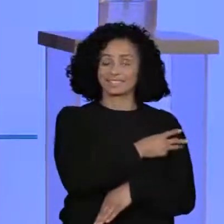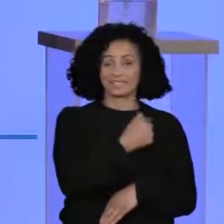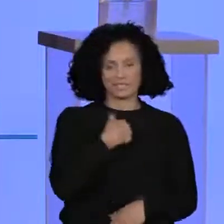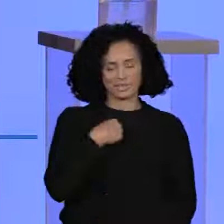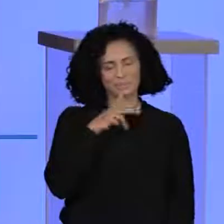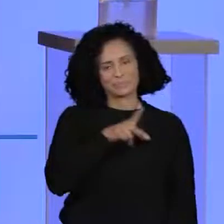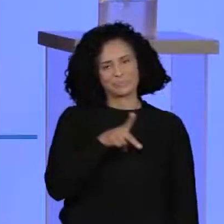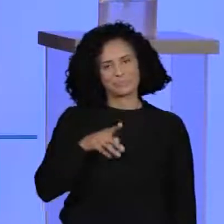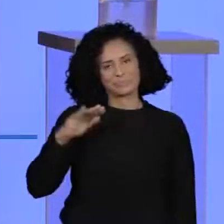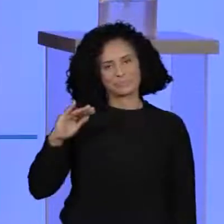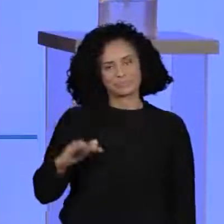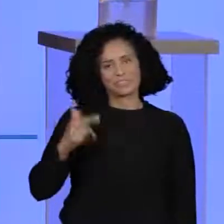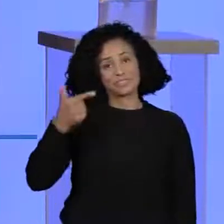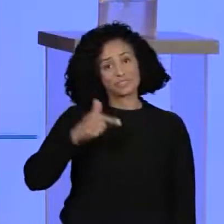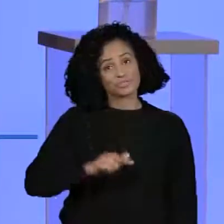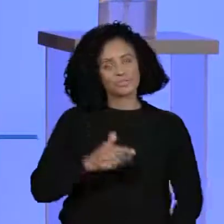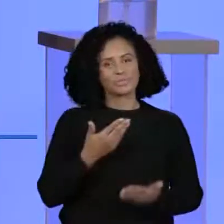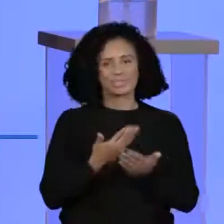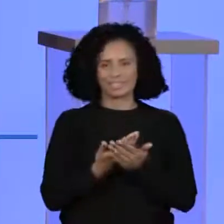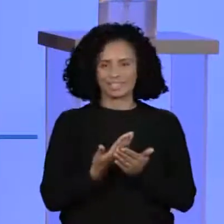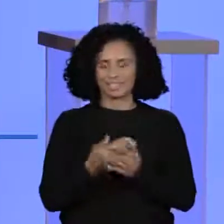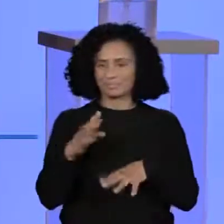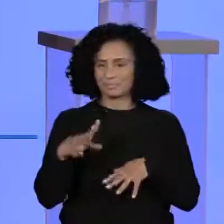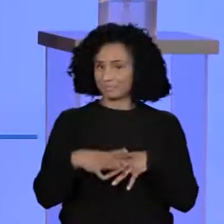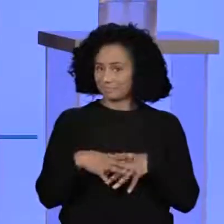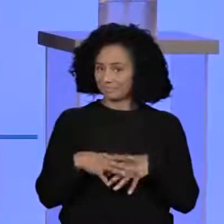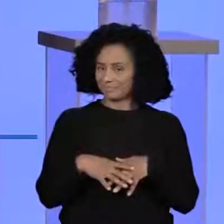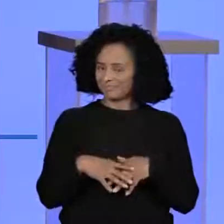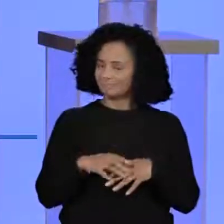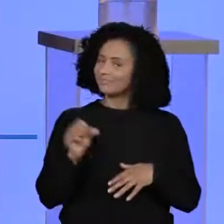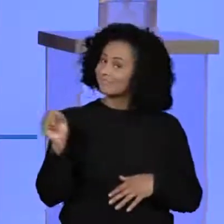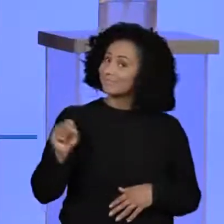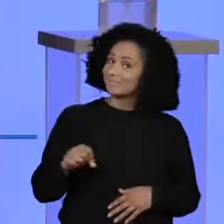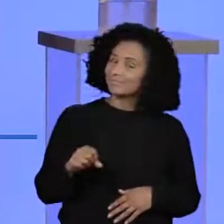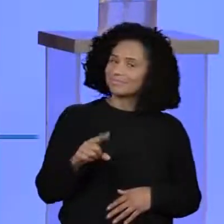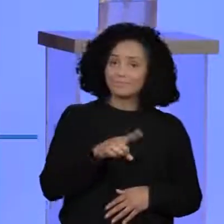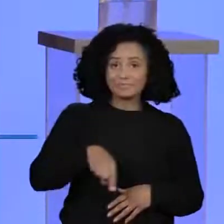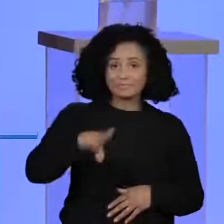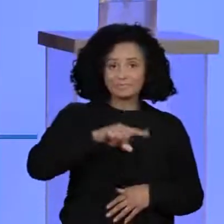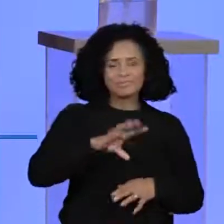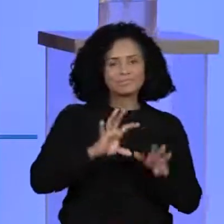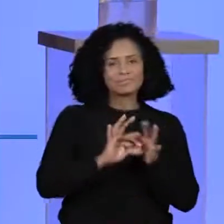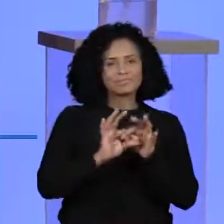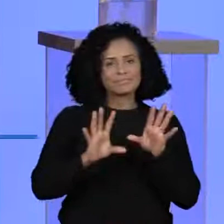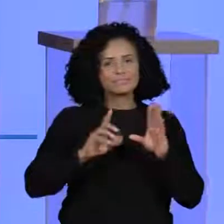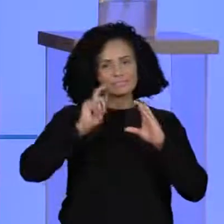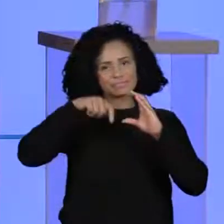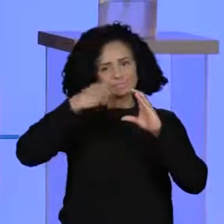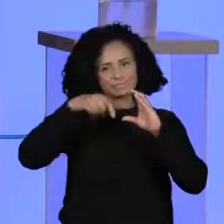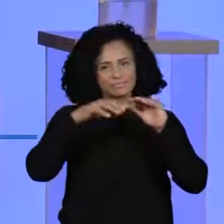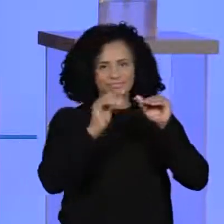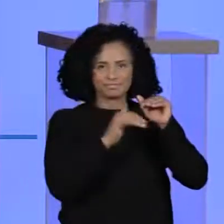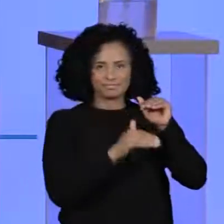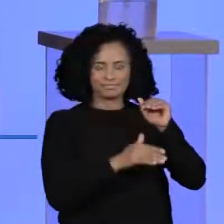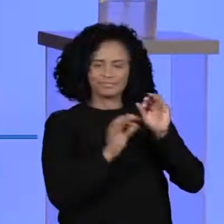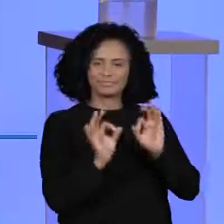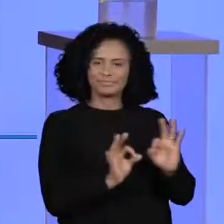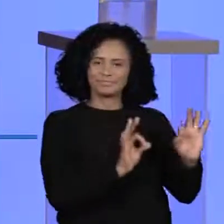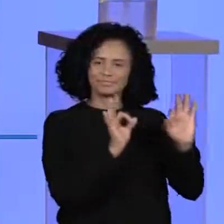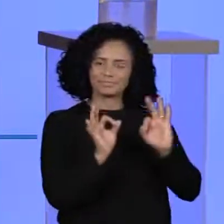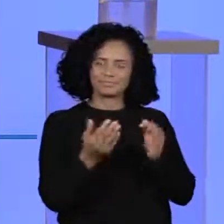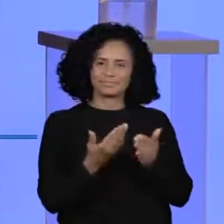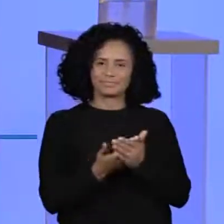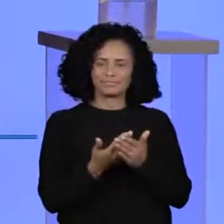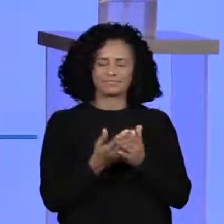professora Joyce. Essa é mais uma aula de matemática que fica disponível no repositório do aplicativo do Centro de Mídias